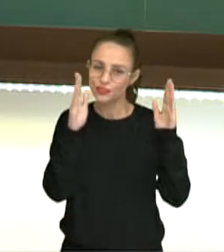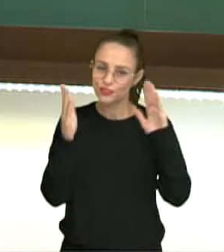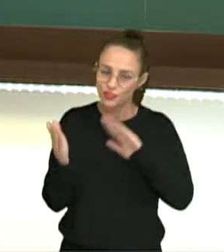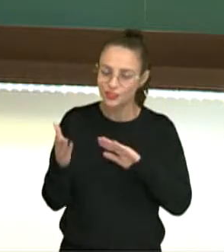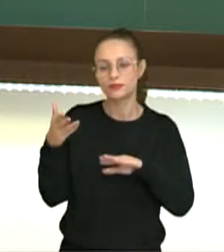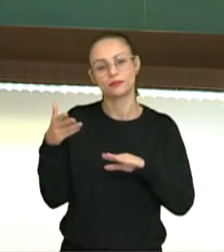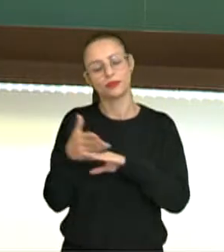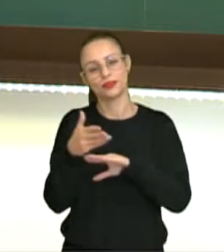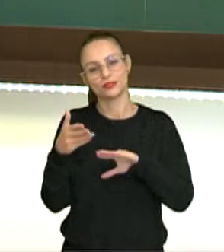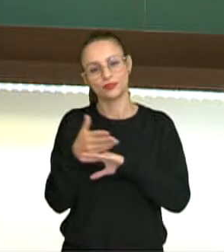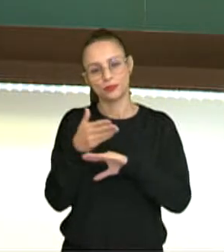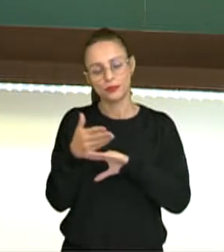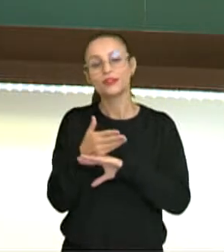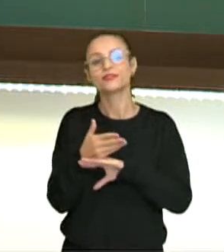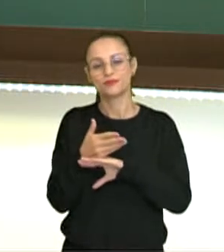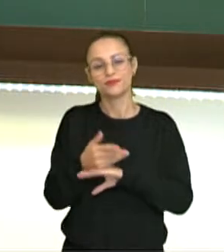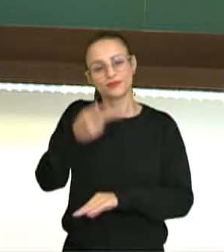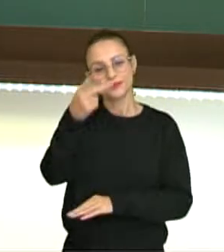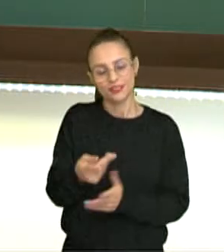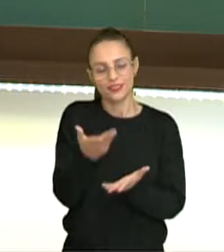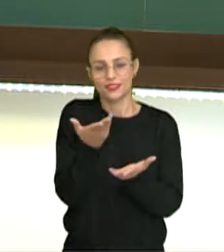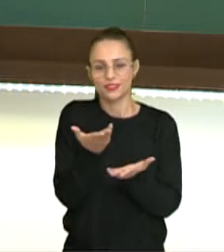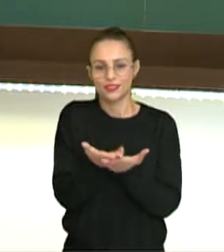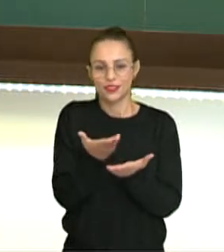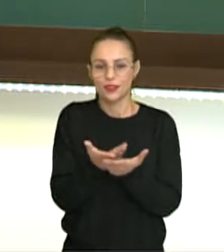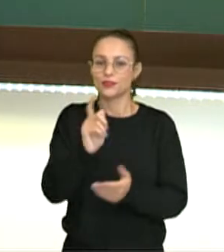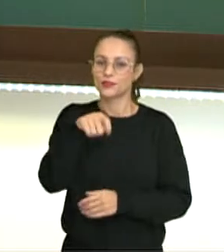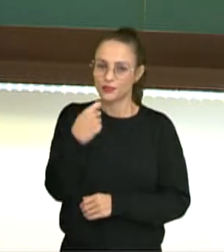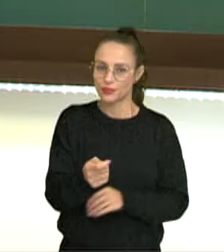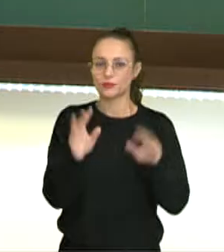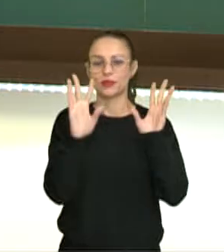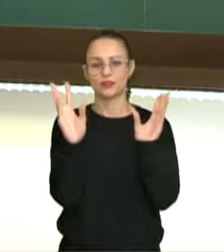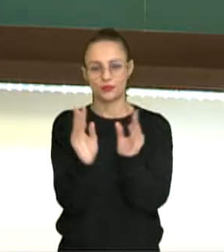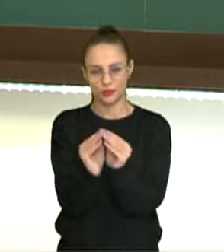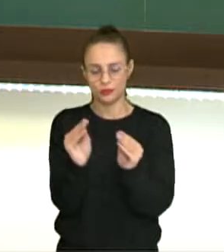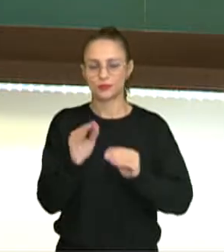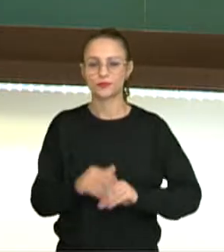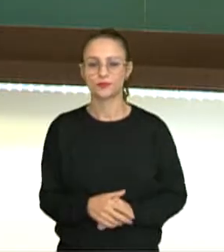a participar desta aula sobre resumo.